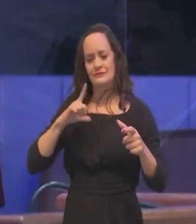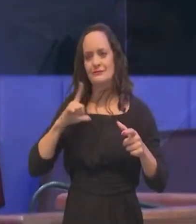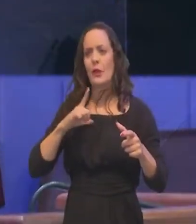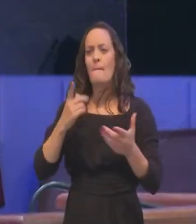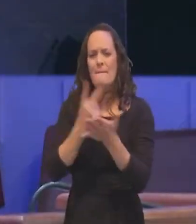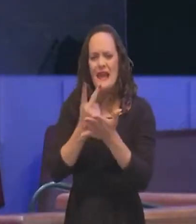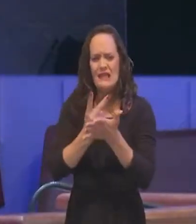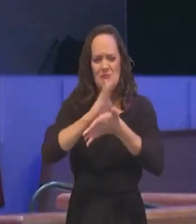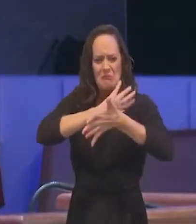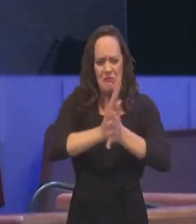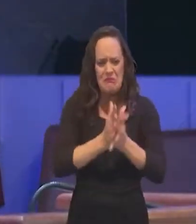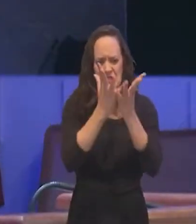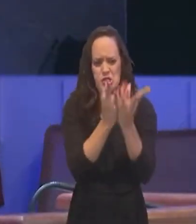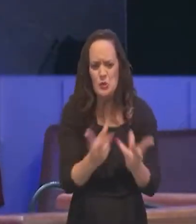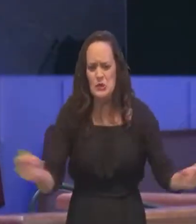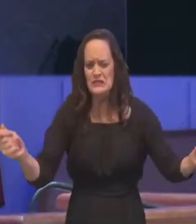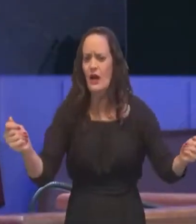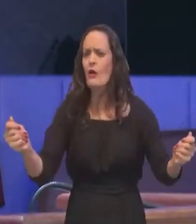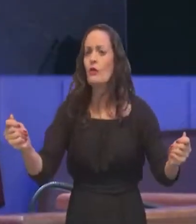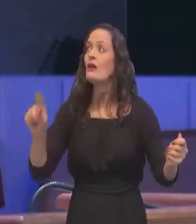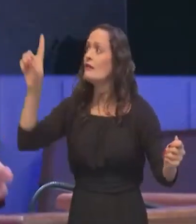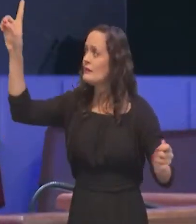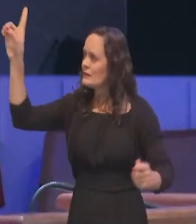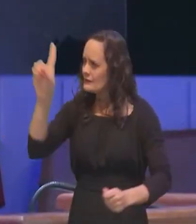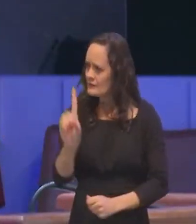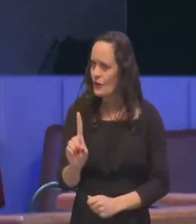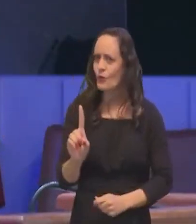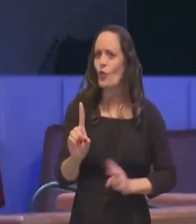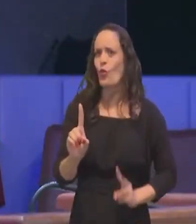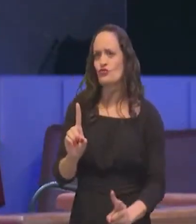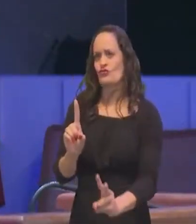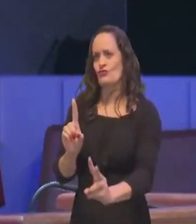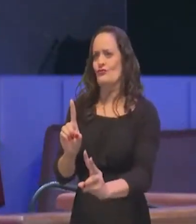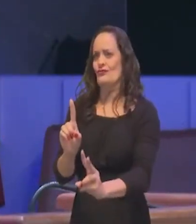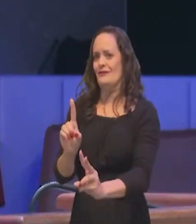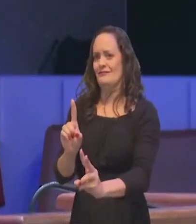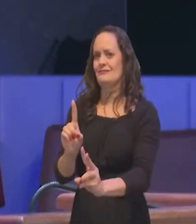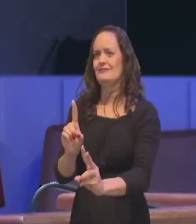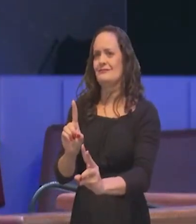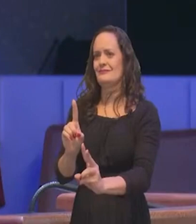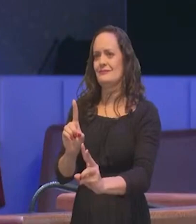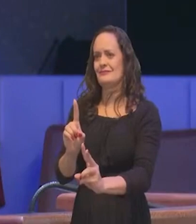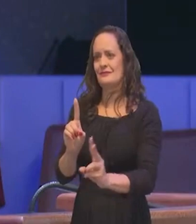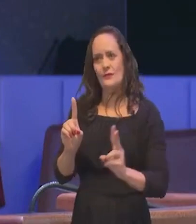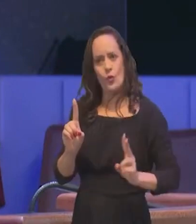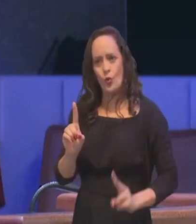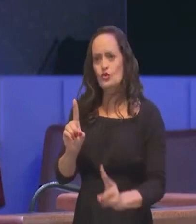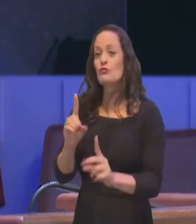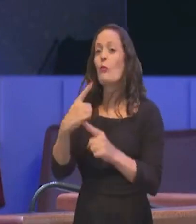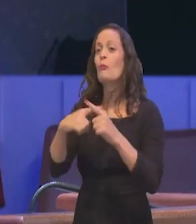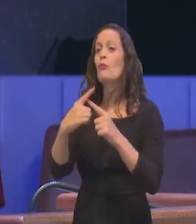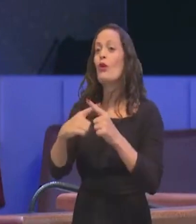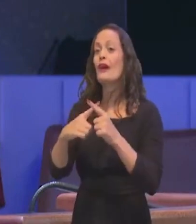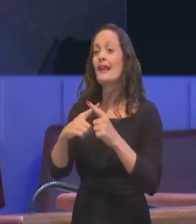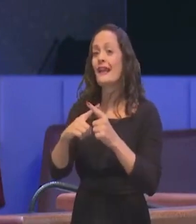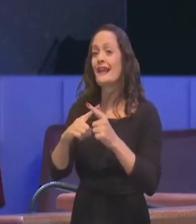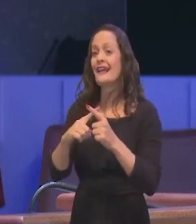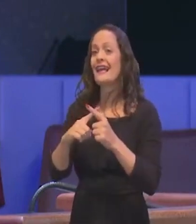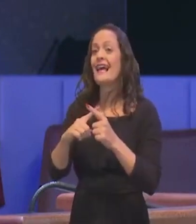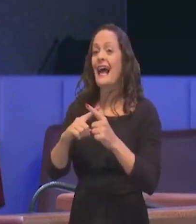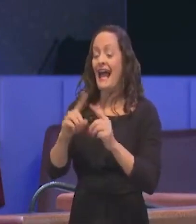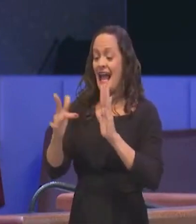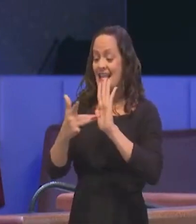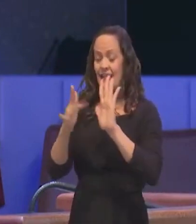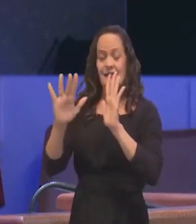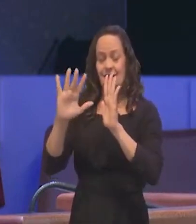catástrofe ou de qualquer outra coisa. A igreja de Cristo está naquele lugar, porque a igreja tem um seu fundador e Cristo fala